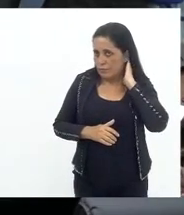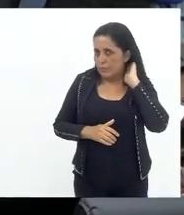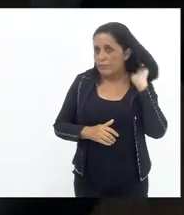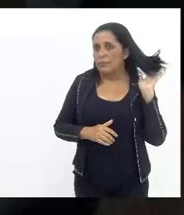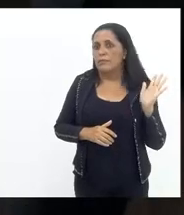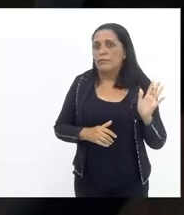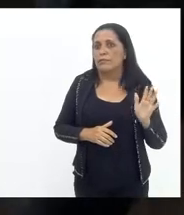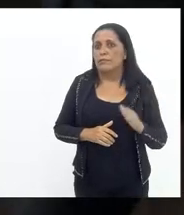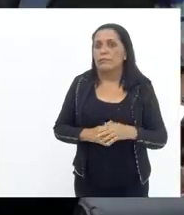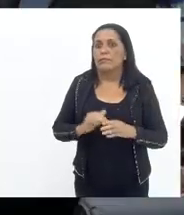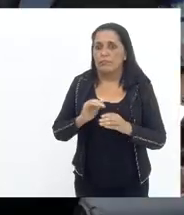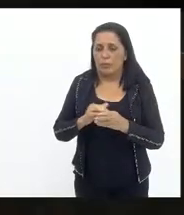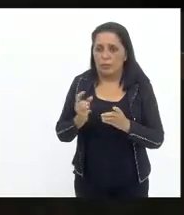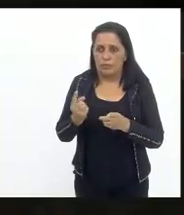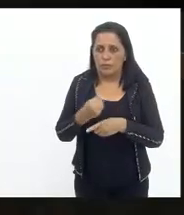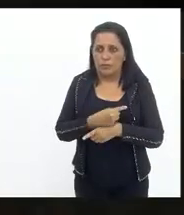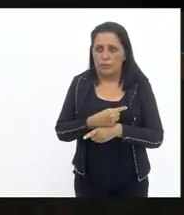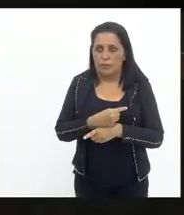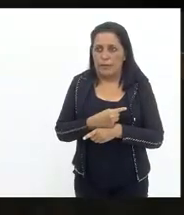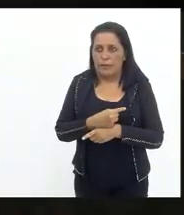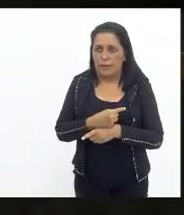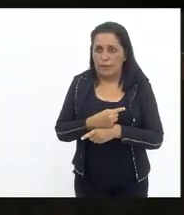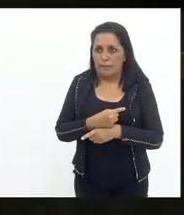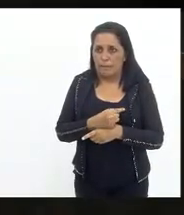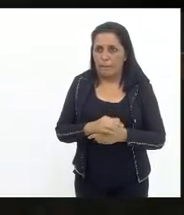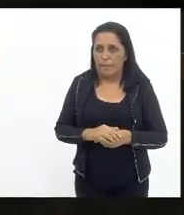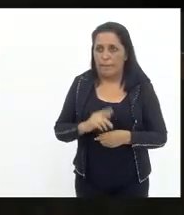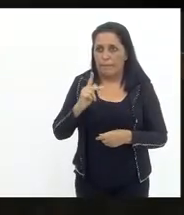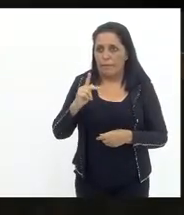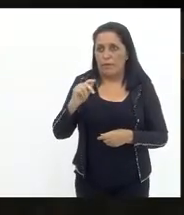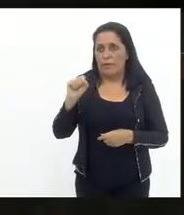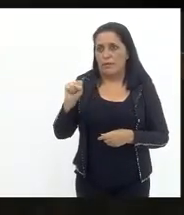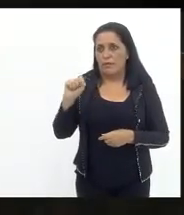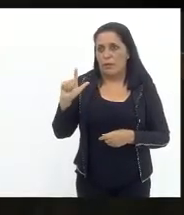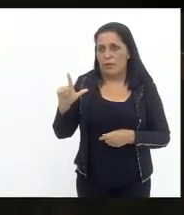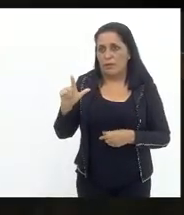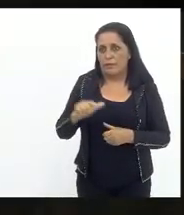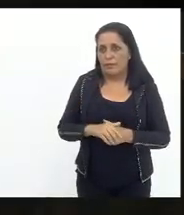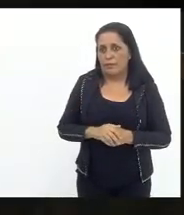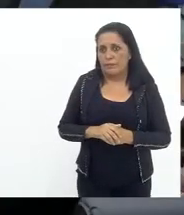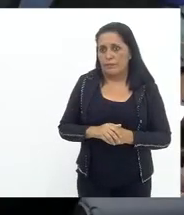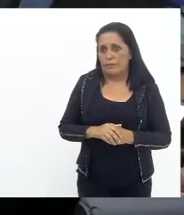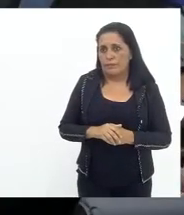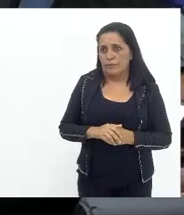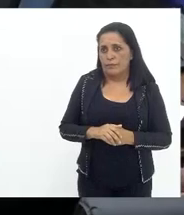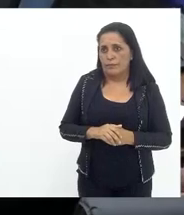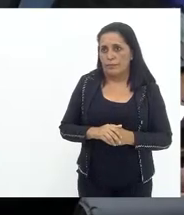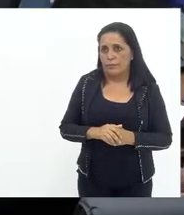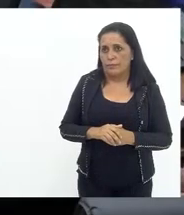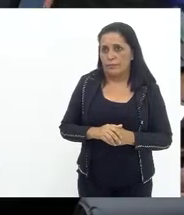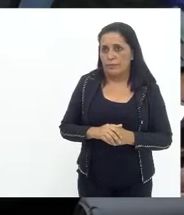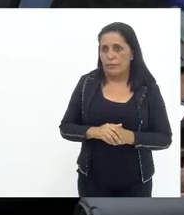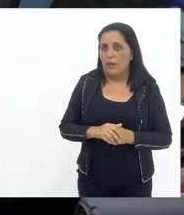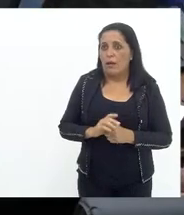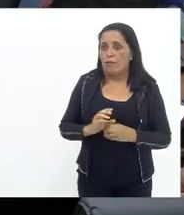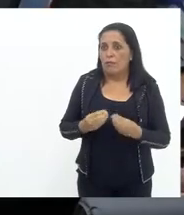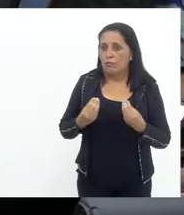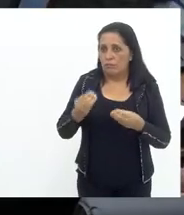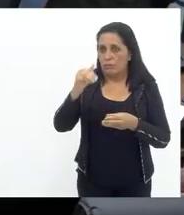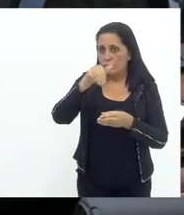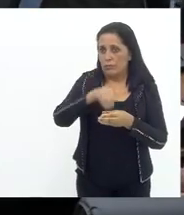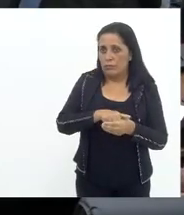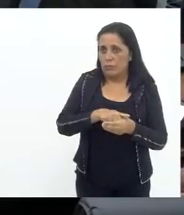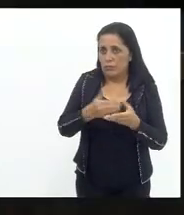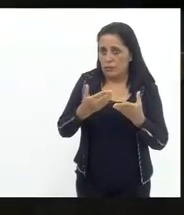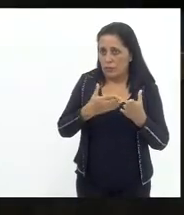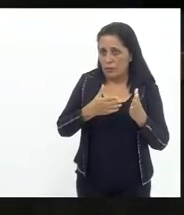Voto contrário, presidente. Contrário, bancada do PSL. Presidente, Vossa Excelência vai votar o destaque hoje? Vou botar para votar e quem